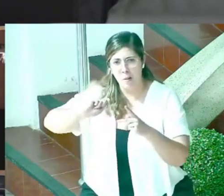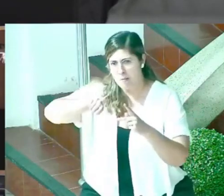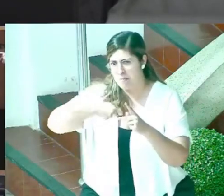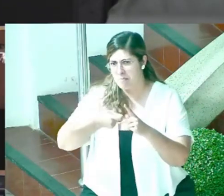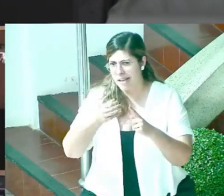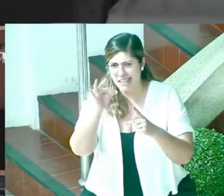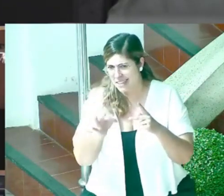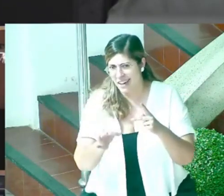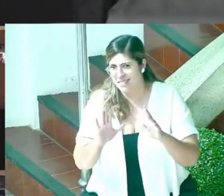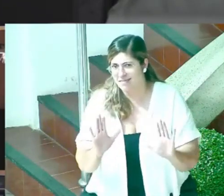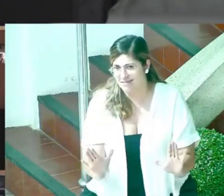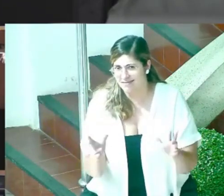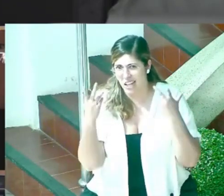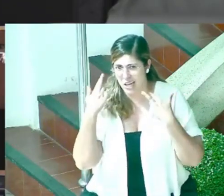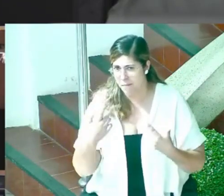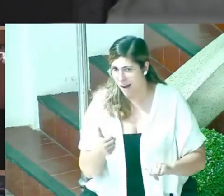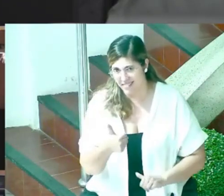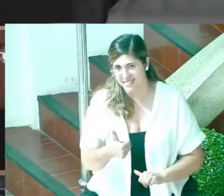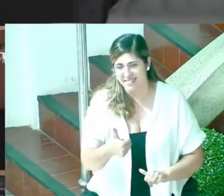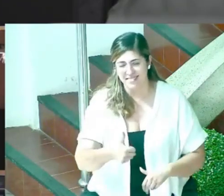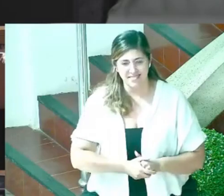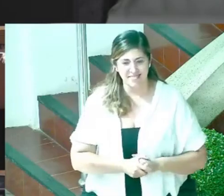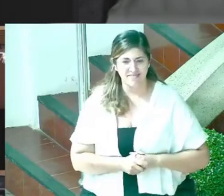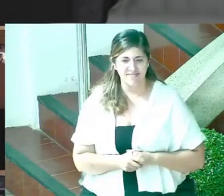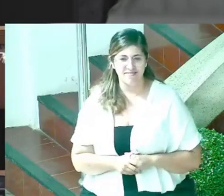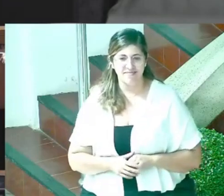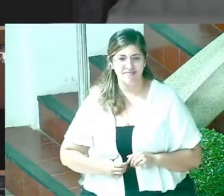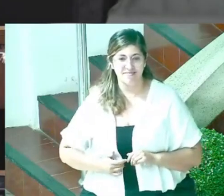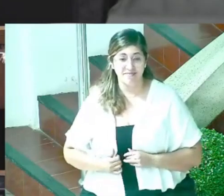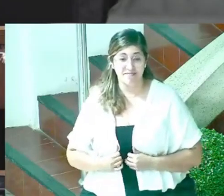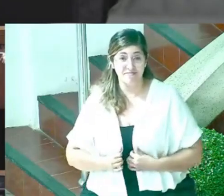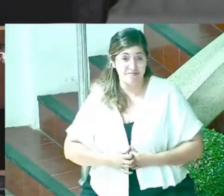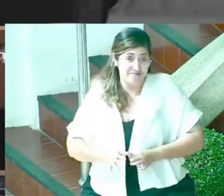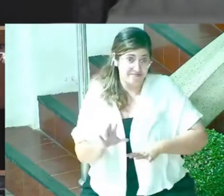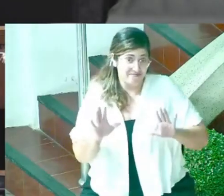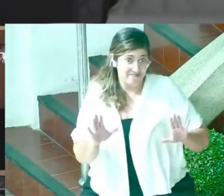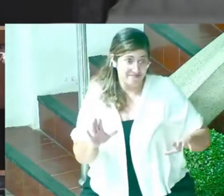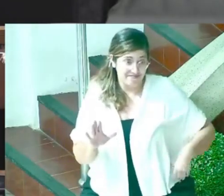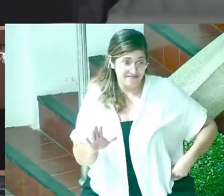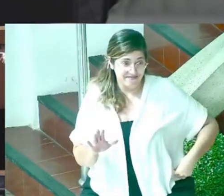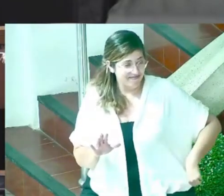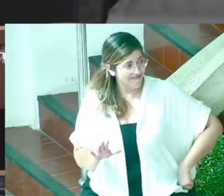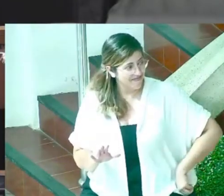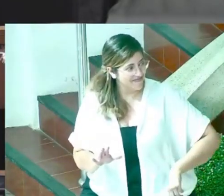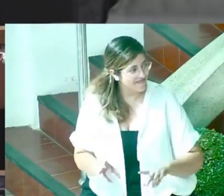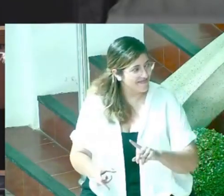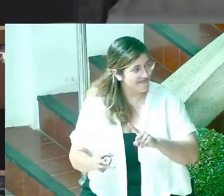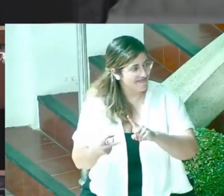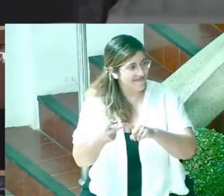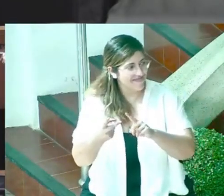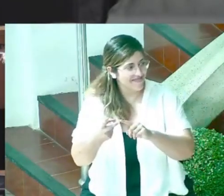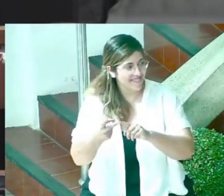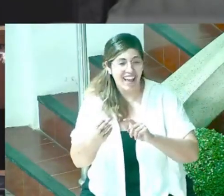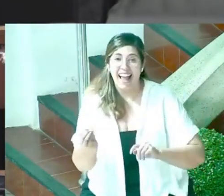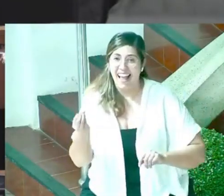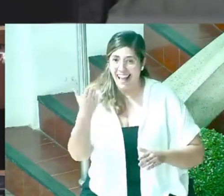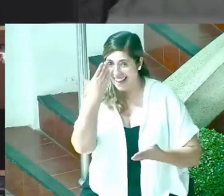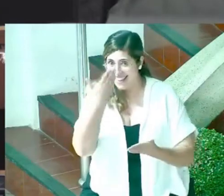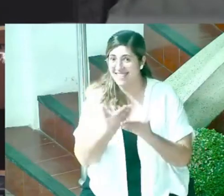misericórdia, iremos contradizer o que o Evangelho nos ensina sobre as misericórdias